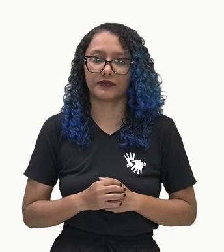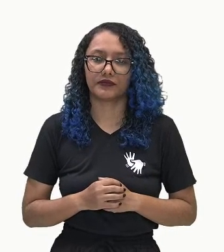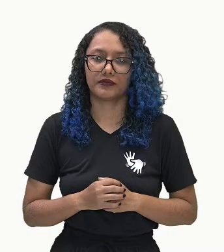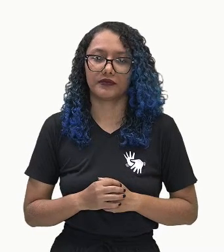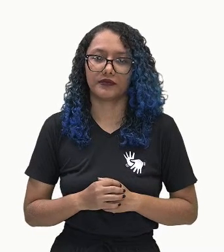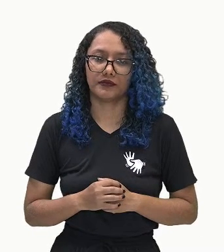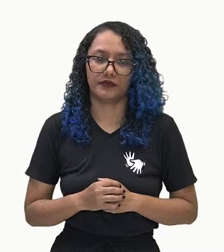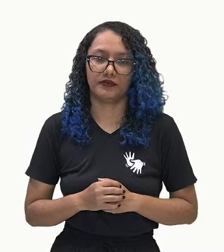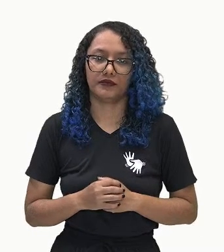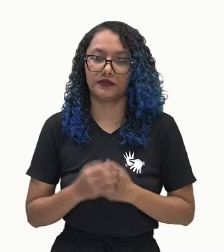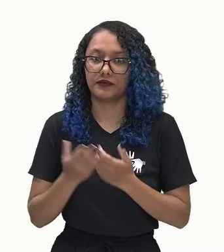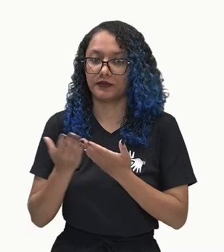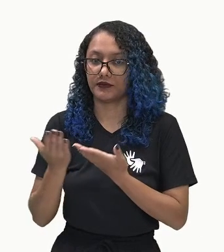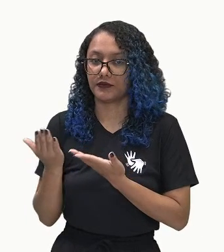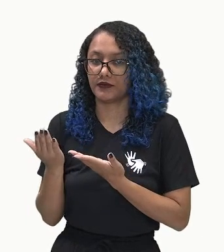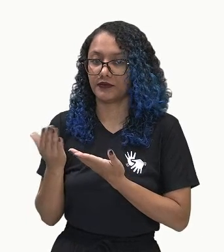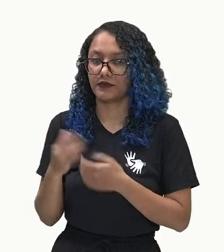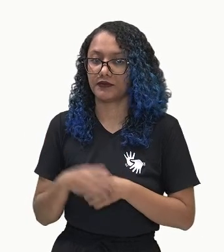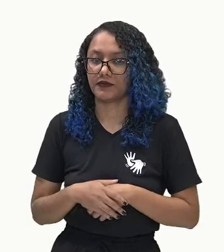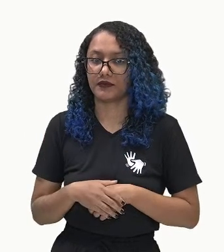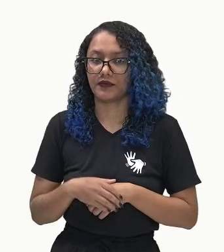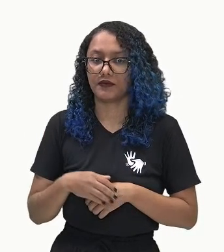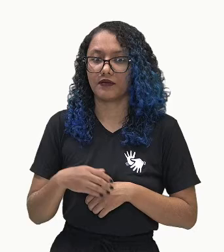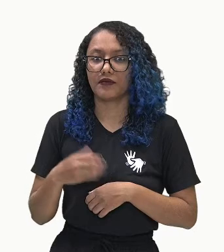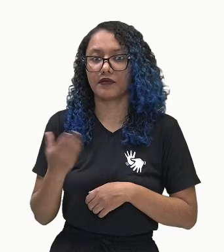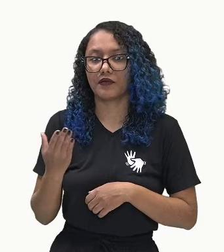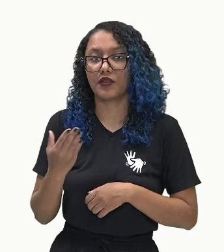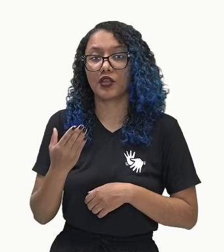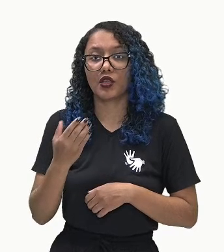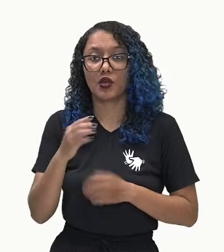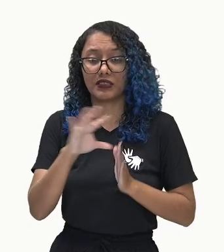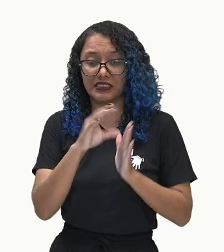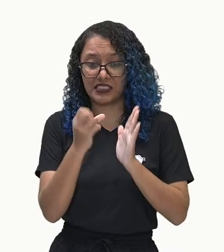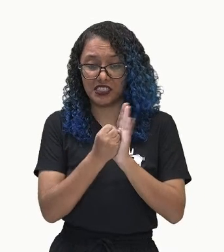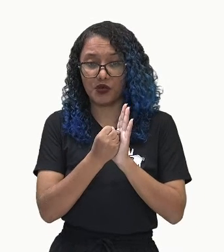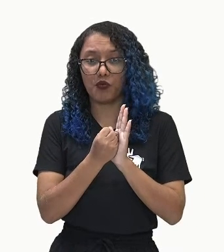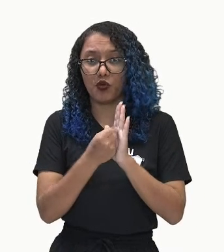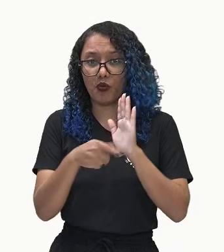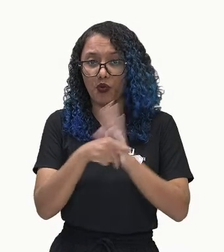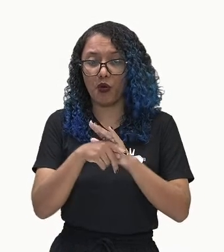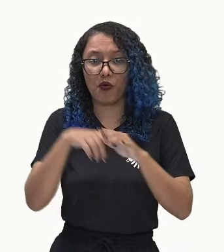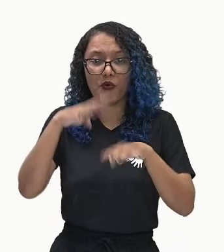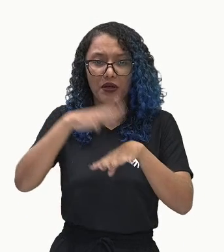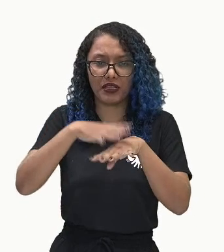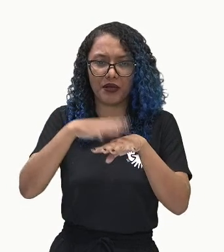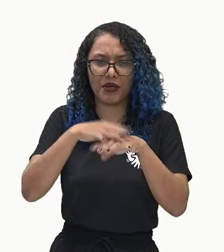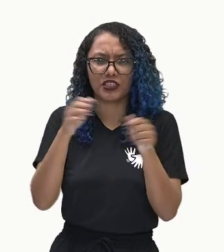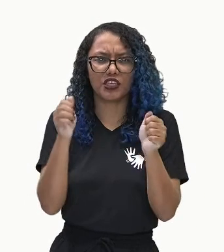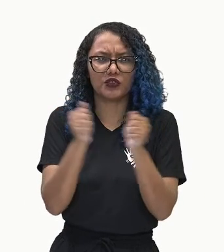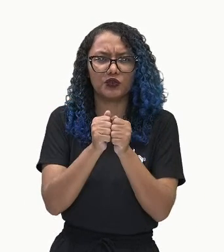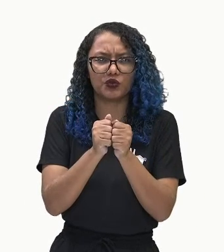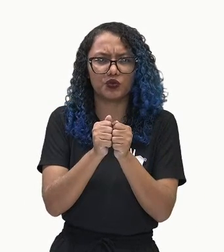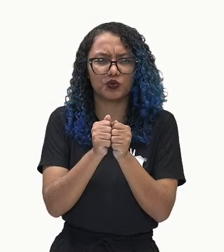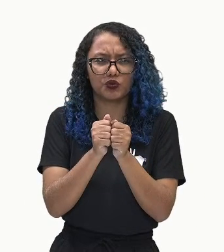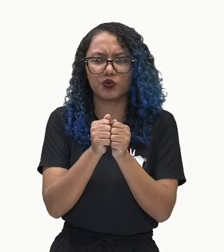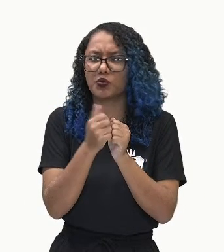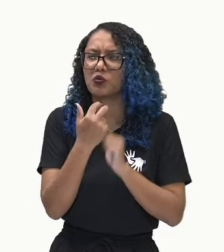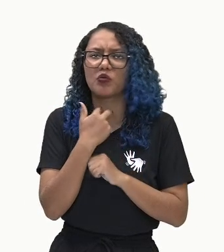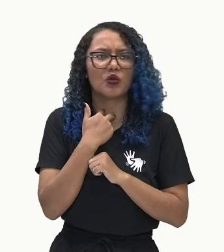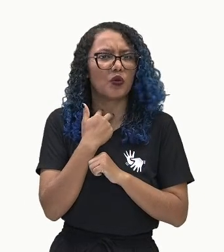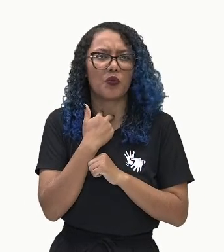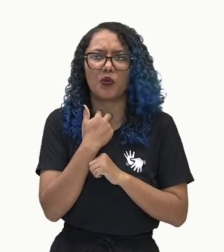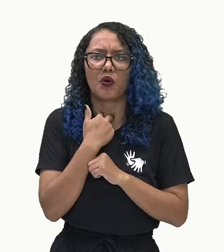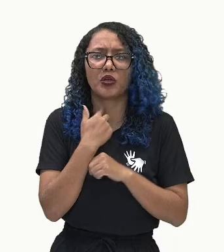não pode escrever aqui, ó, dois sinais de operação matemática lado a lado, sem ter